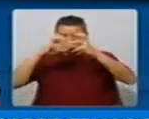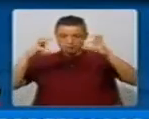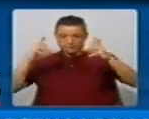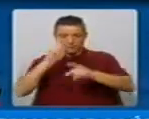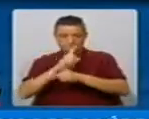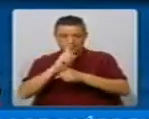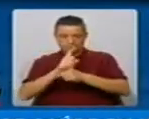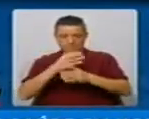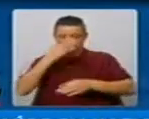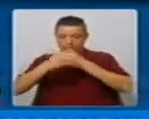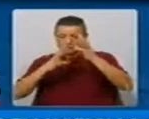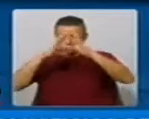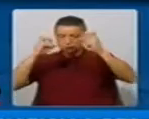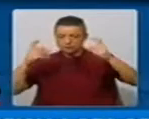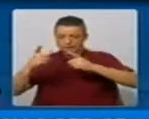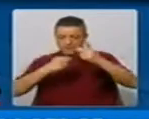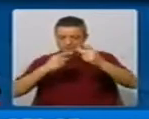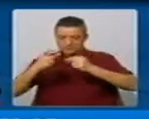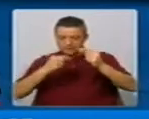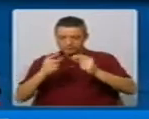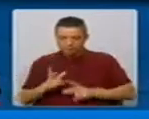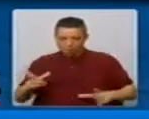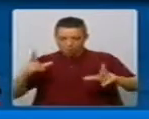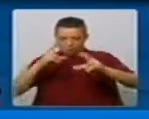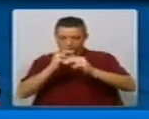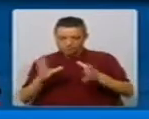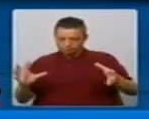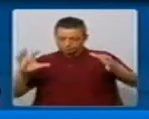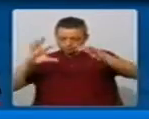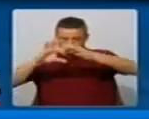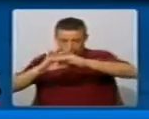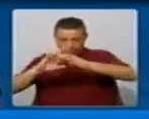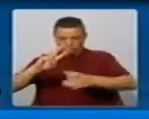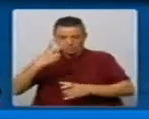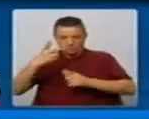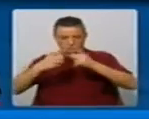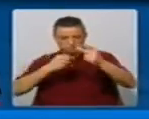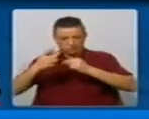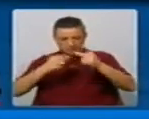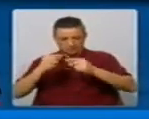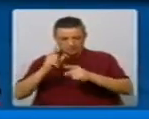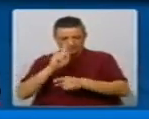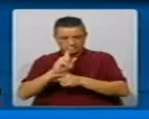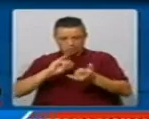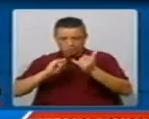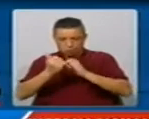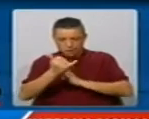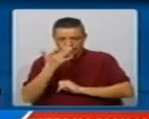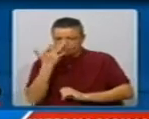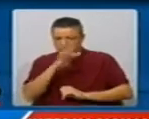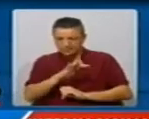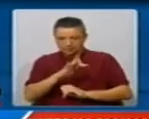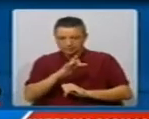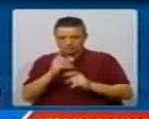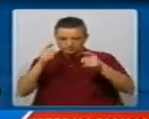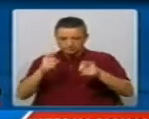que não estamos a falar de nuvens, estamos a falar de uma estrela completamente nova, a fusão de duas estrelas que conseguiu sobreviver ao buraco negro. E, portanto,